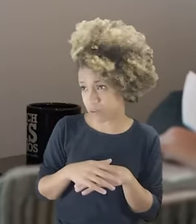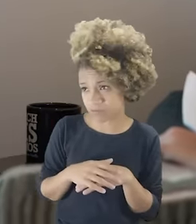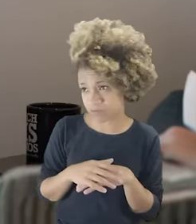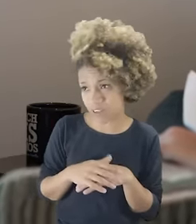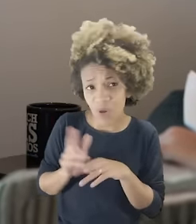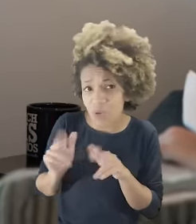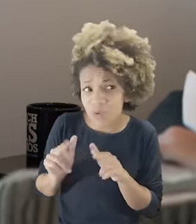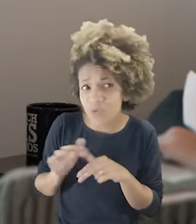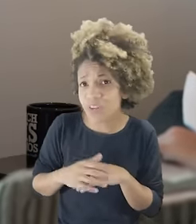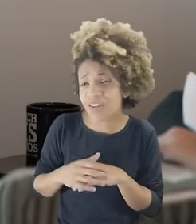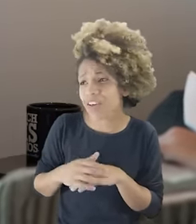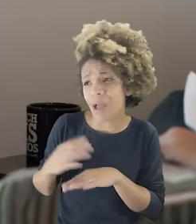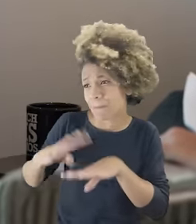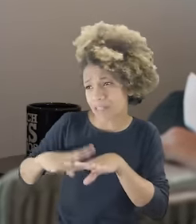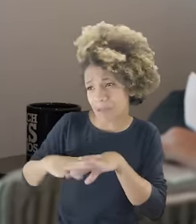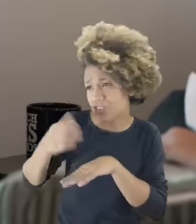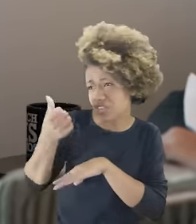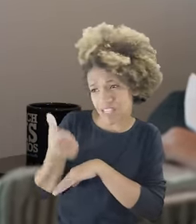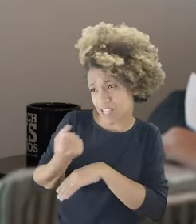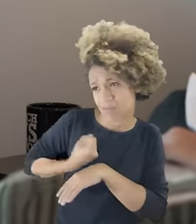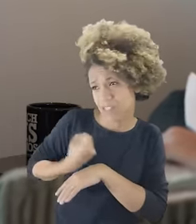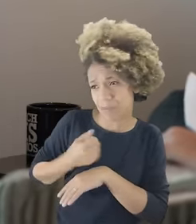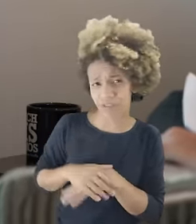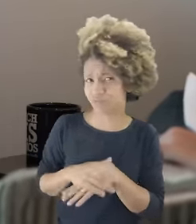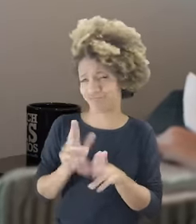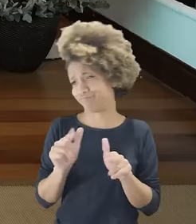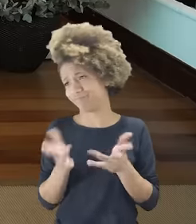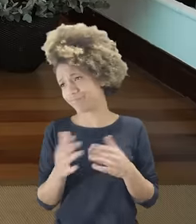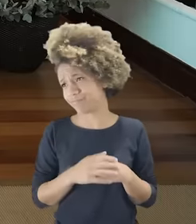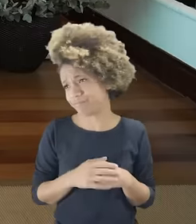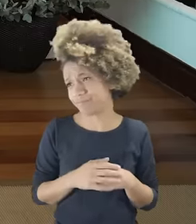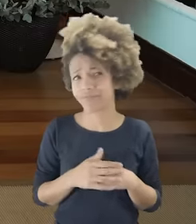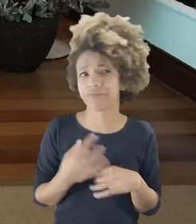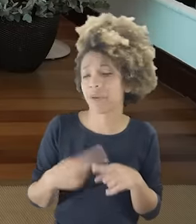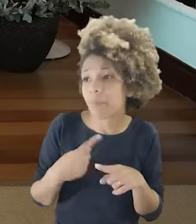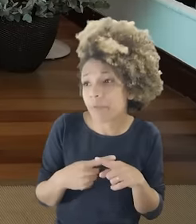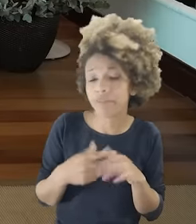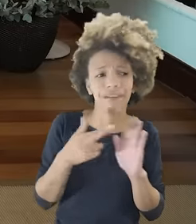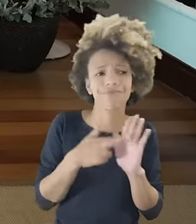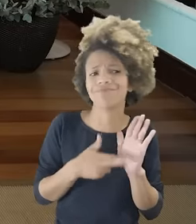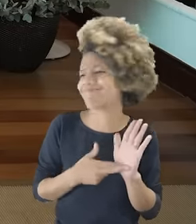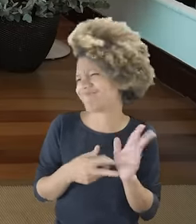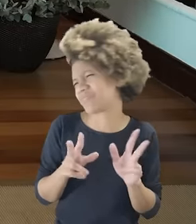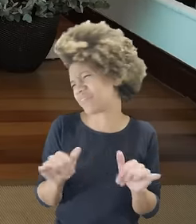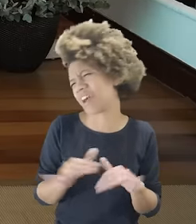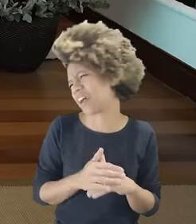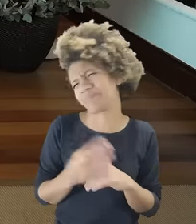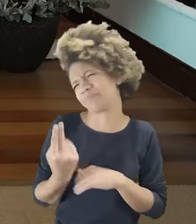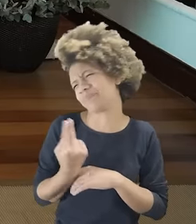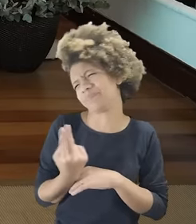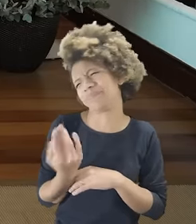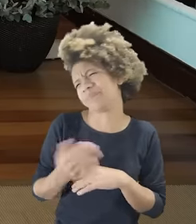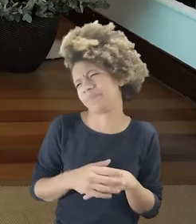tu nunca tirou mais que seis em matemática sabe é tipo aquela pessoa que sempre foi uma pessoa Ok ai vou fazer medicina não vai não tem como